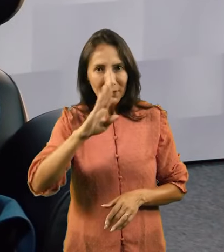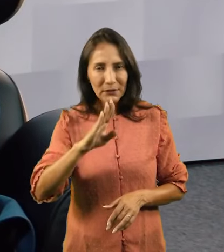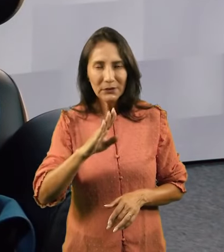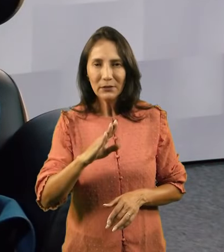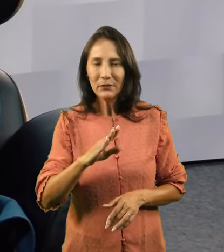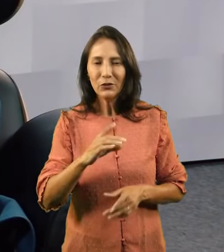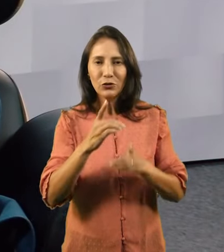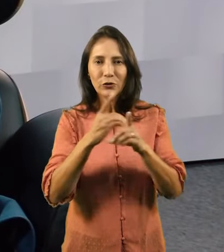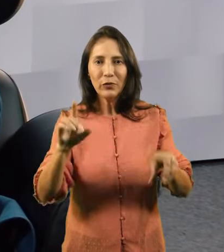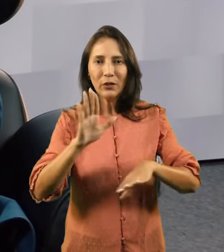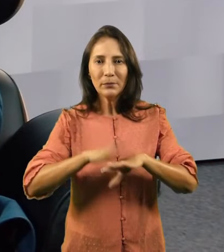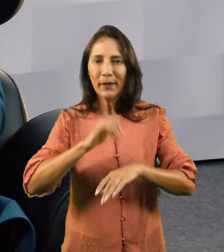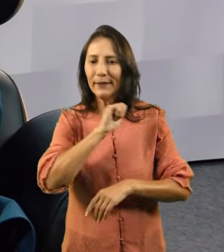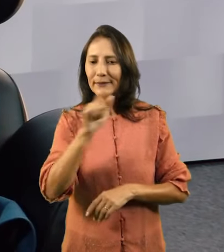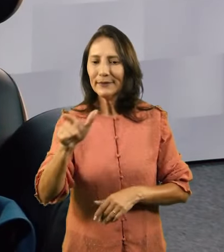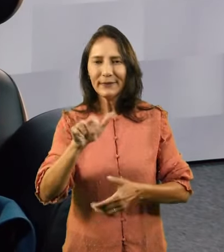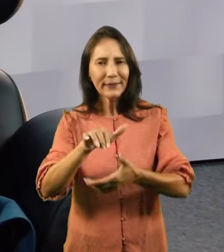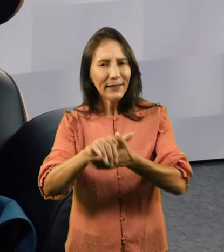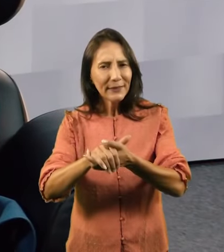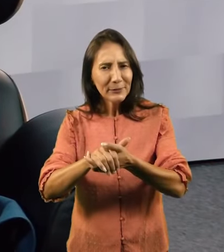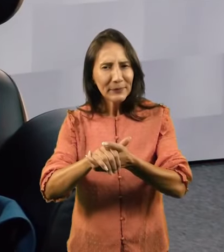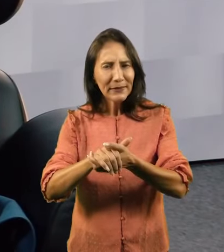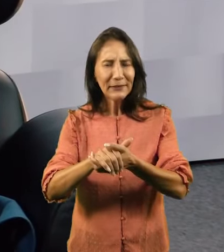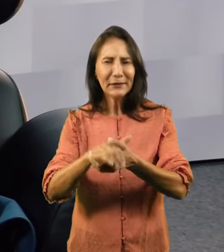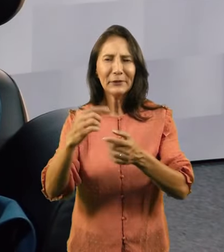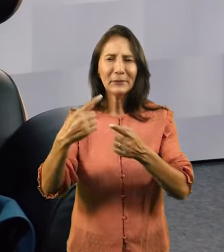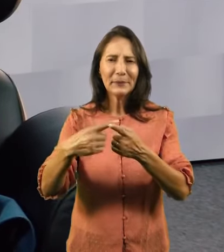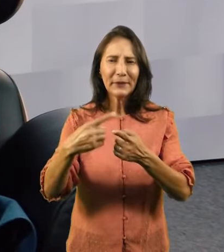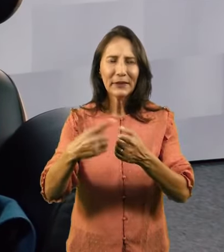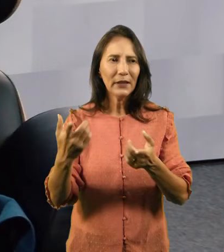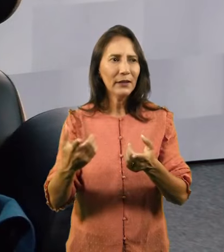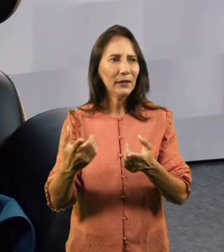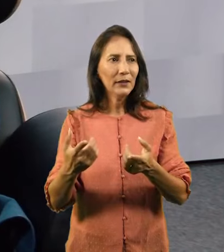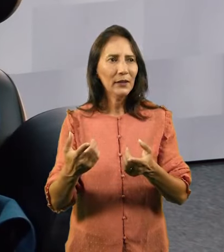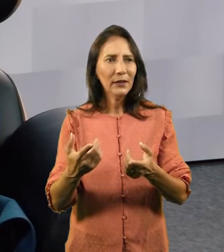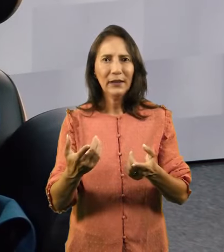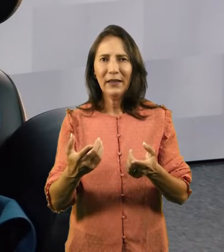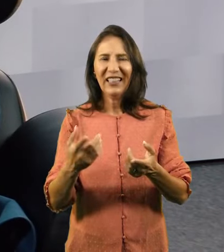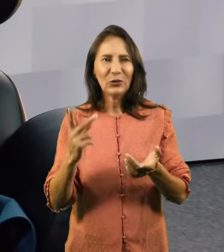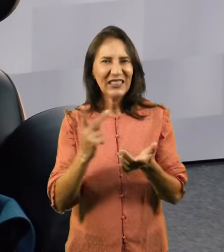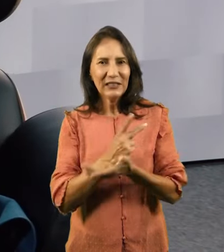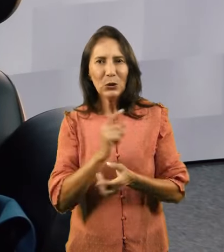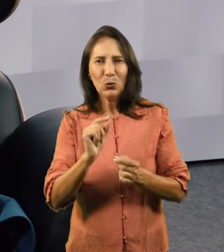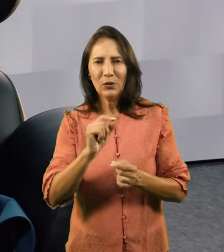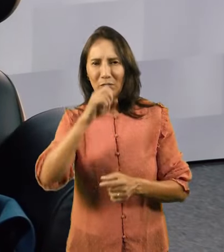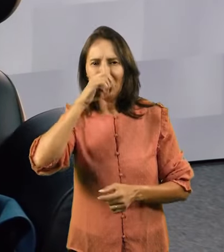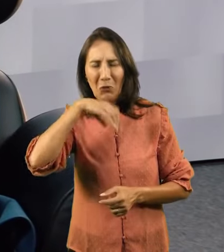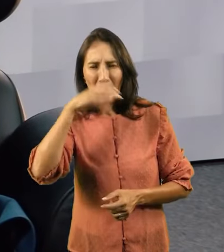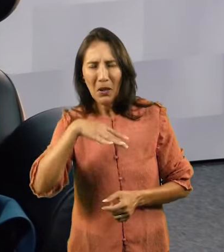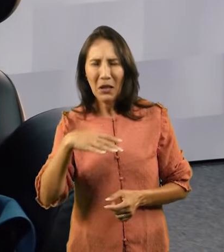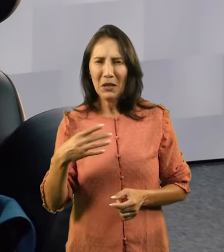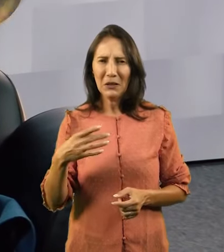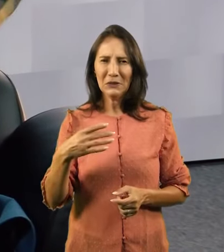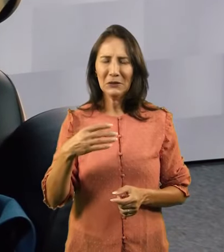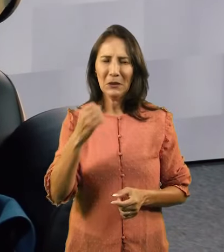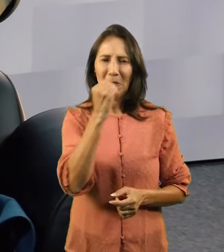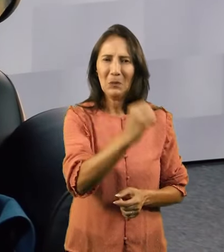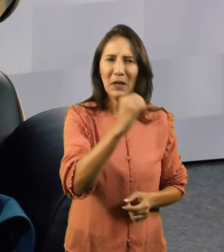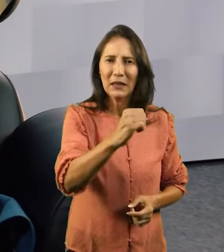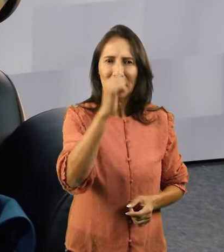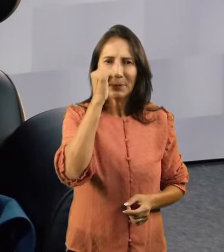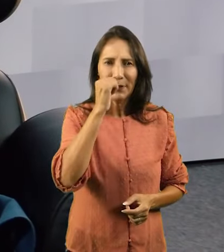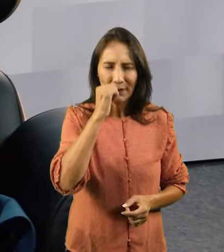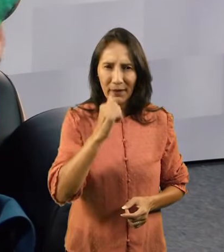casamentos. O número de atritos, de feminicídio, agressões verbais,